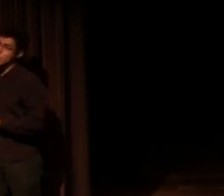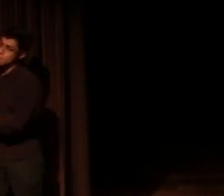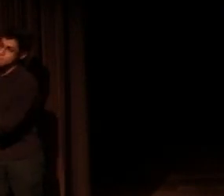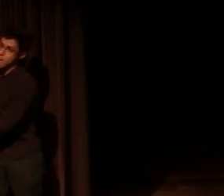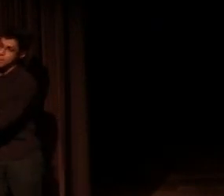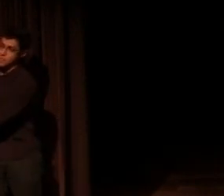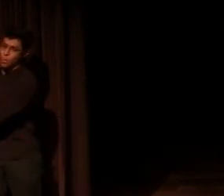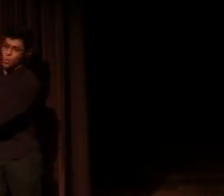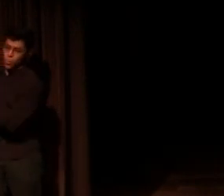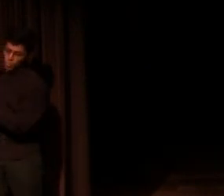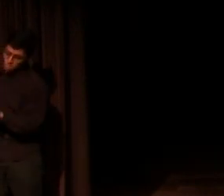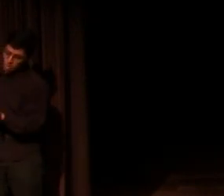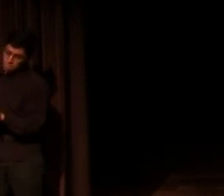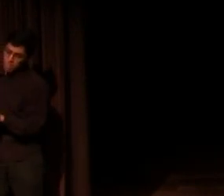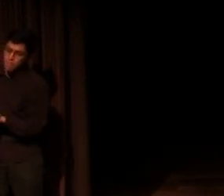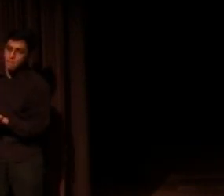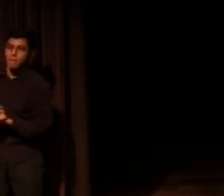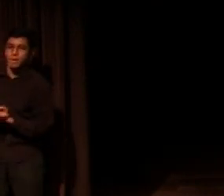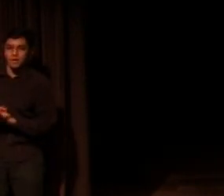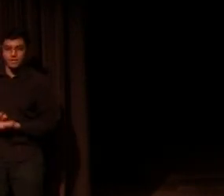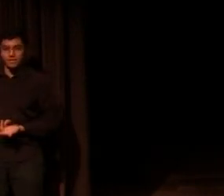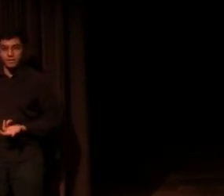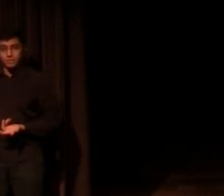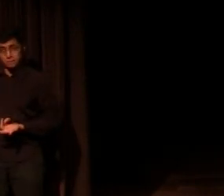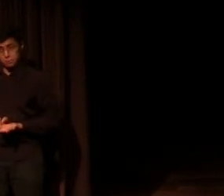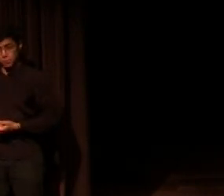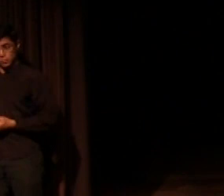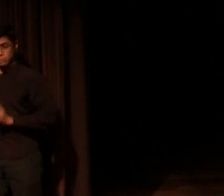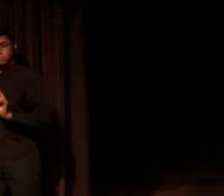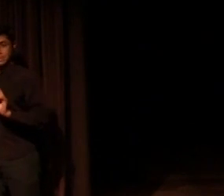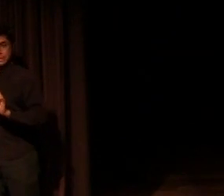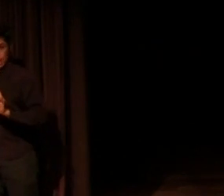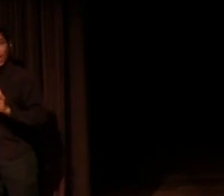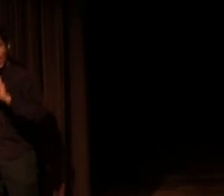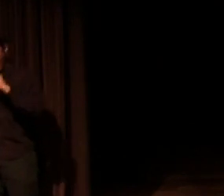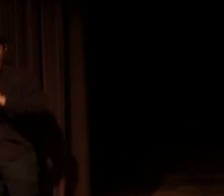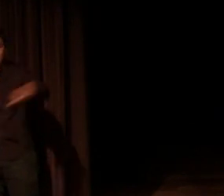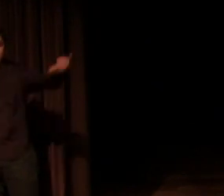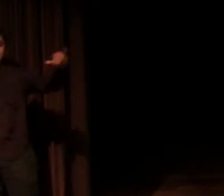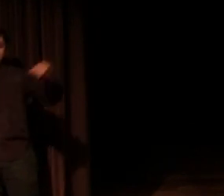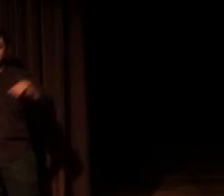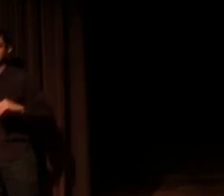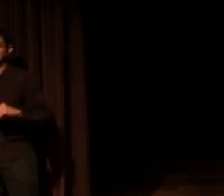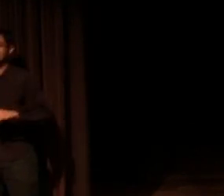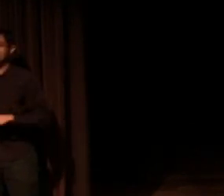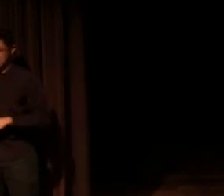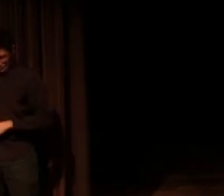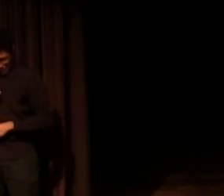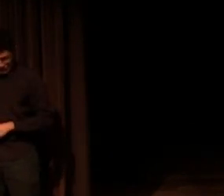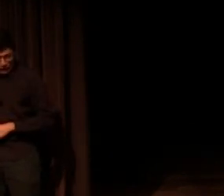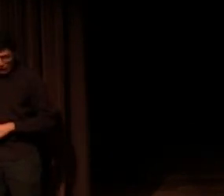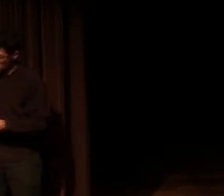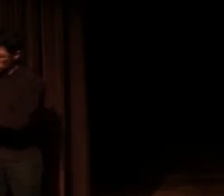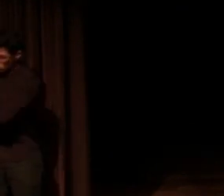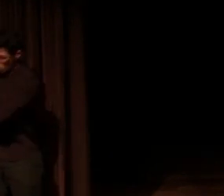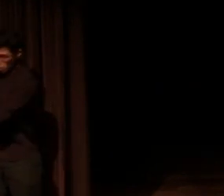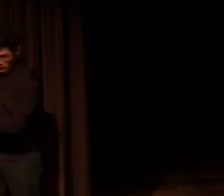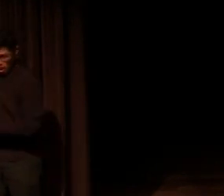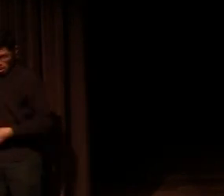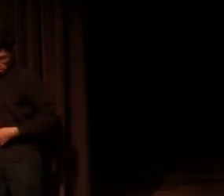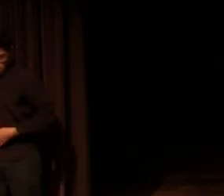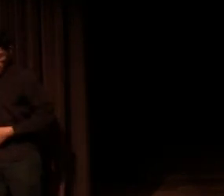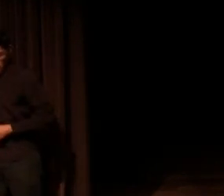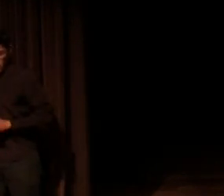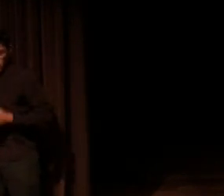não é qualquer um aqui pra mim e deixar falar para não me deixar mentir não é qualquer cidade que fez o currículo como vocês fizeram